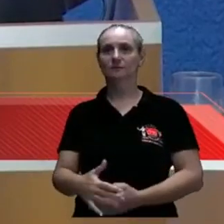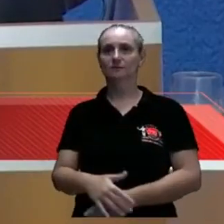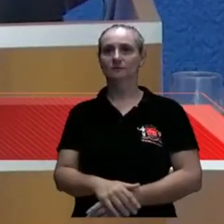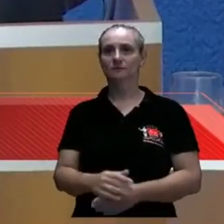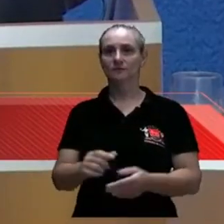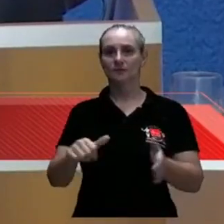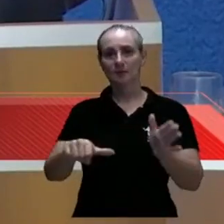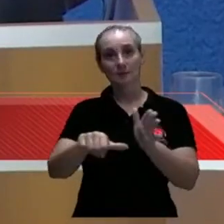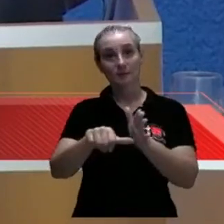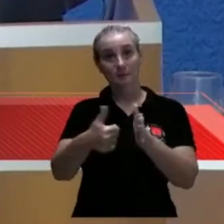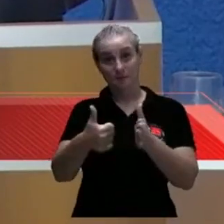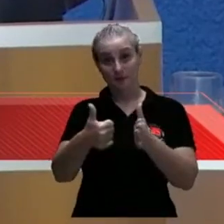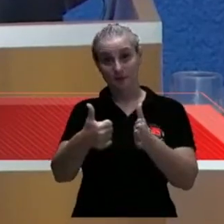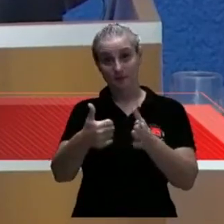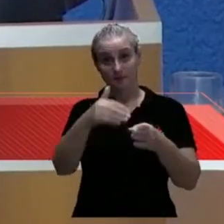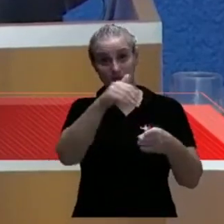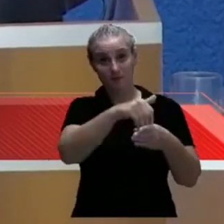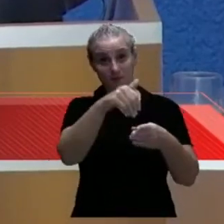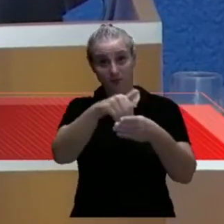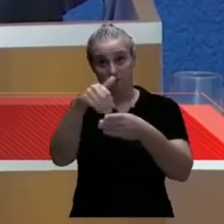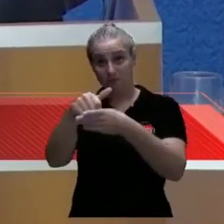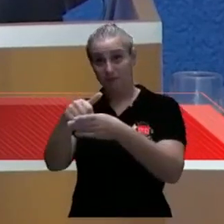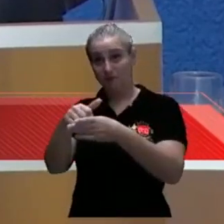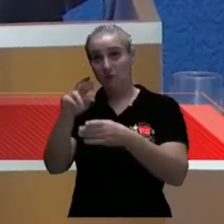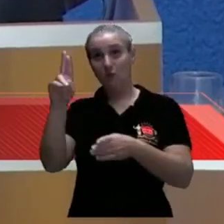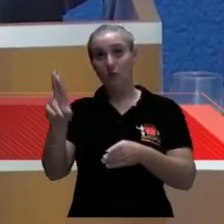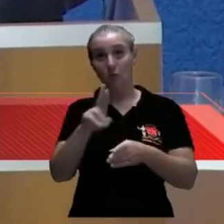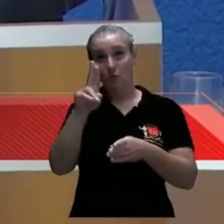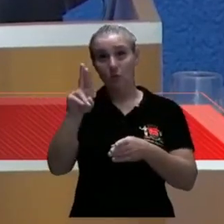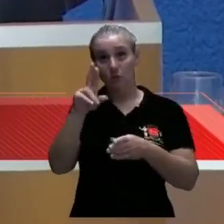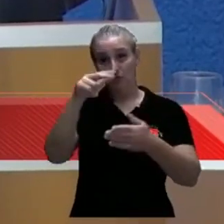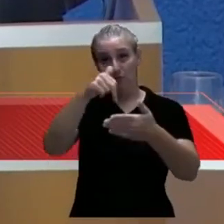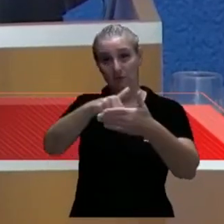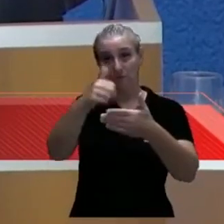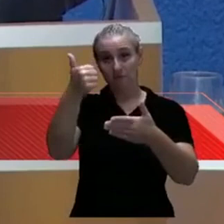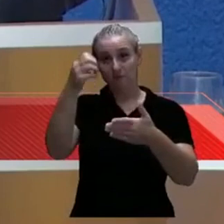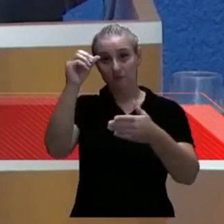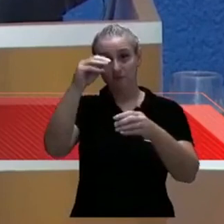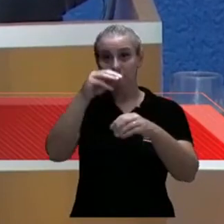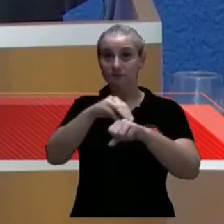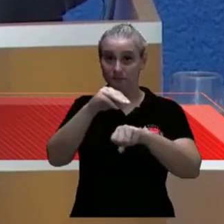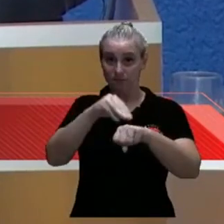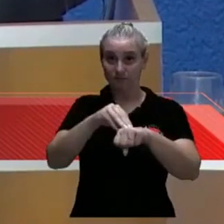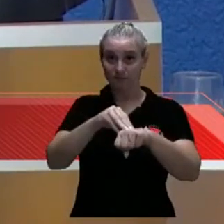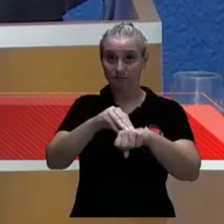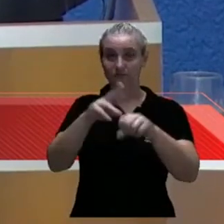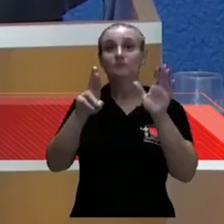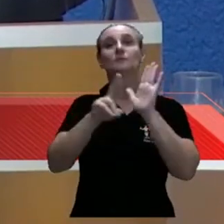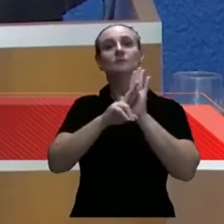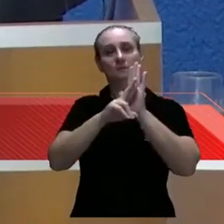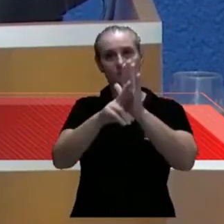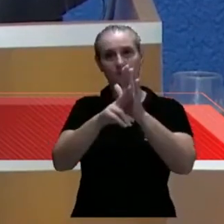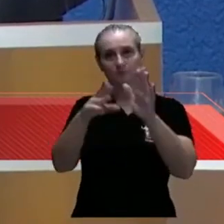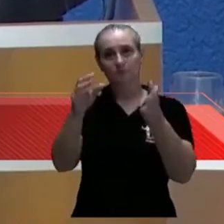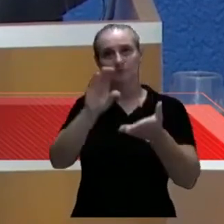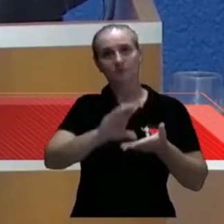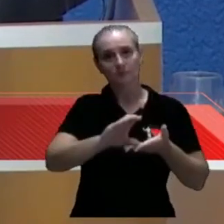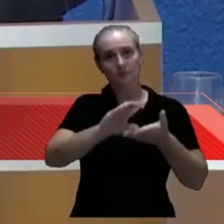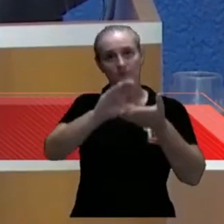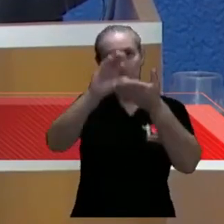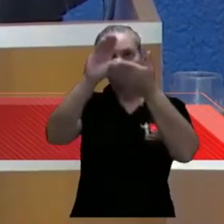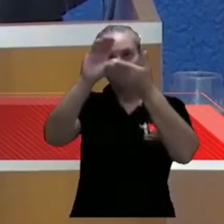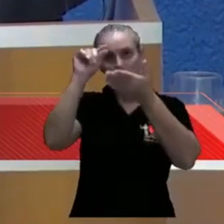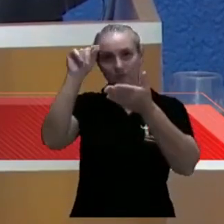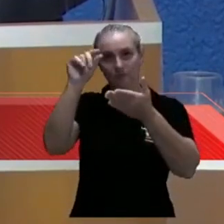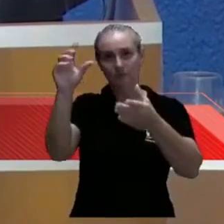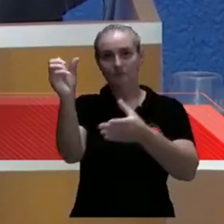Como primeiro item da ordem do dia, temos o uso da tribuna por 10 minutos pelo representante do Conselho